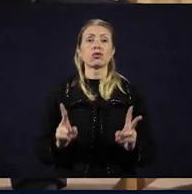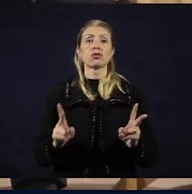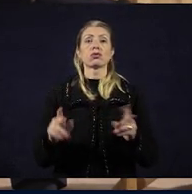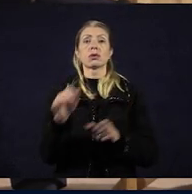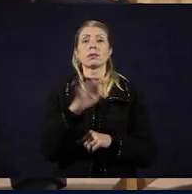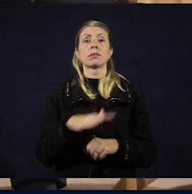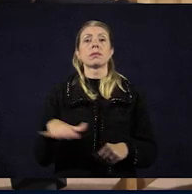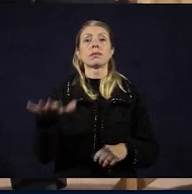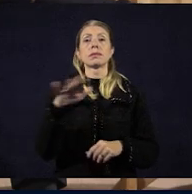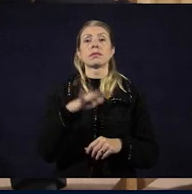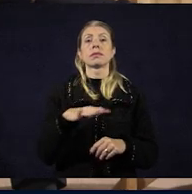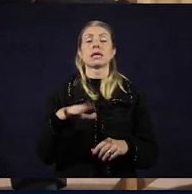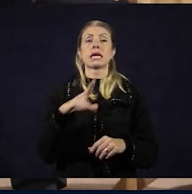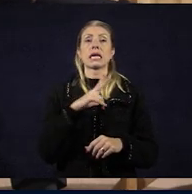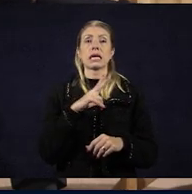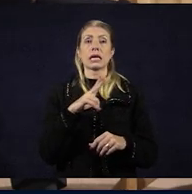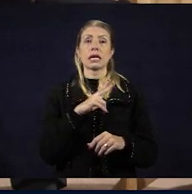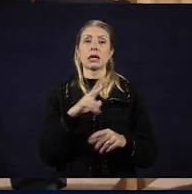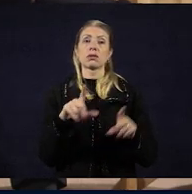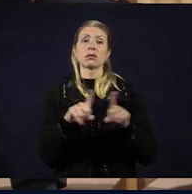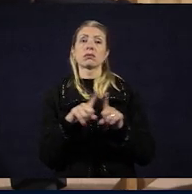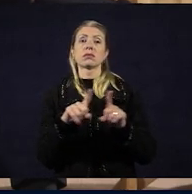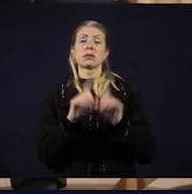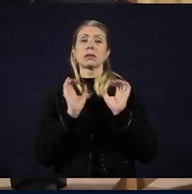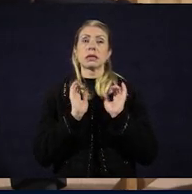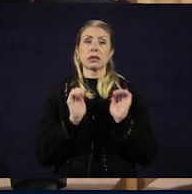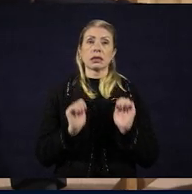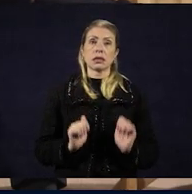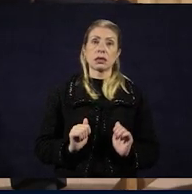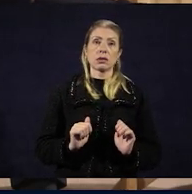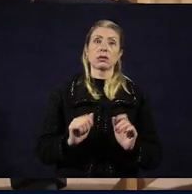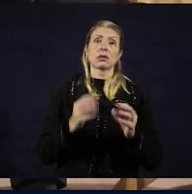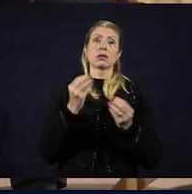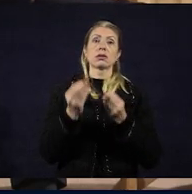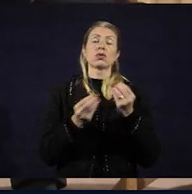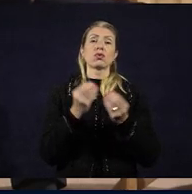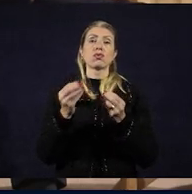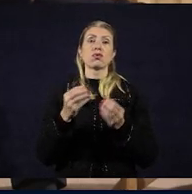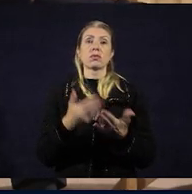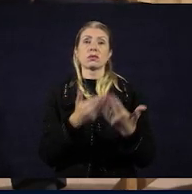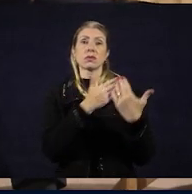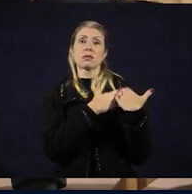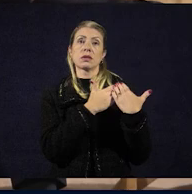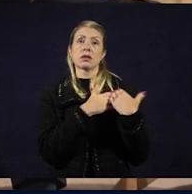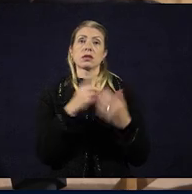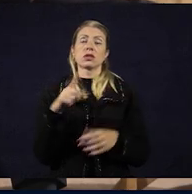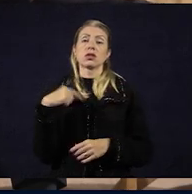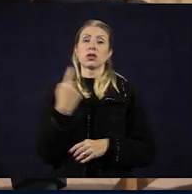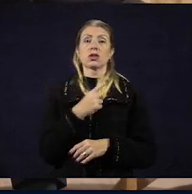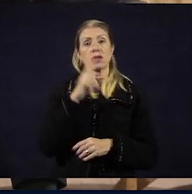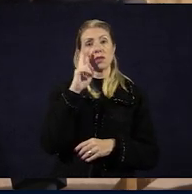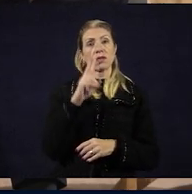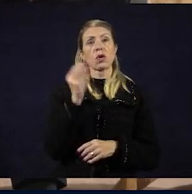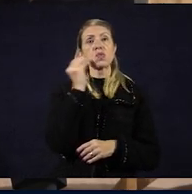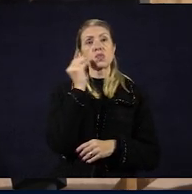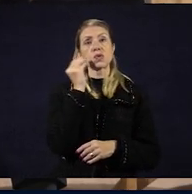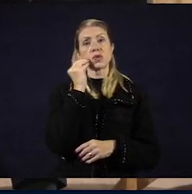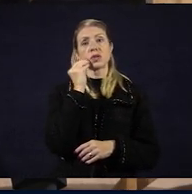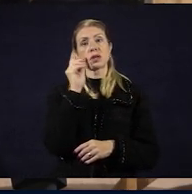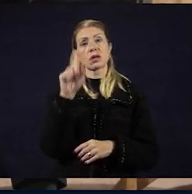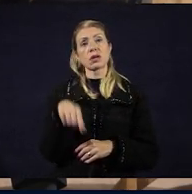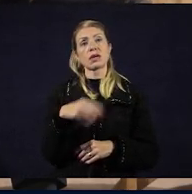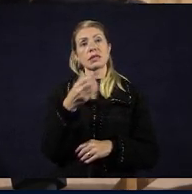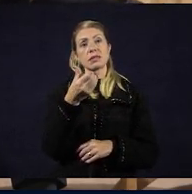rede neutras e outras empresas do setor a gente a gente vê hoje uma grande oportunidade são seis